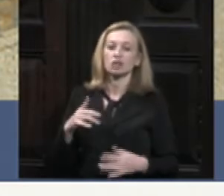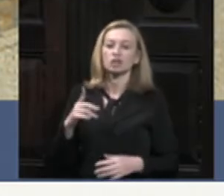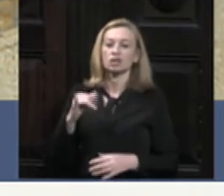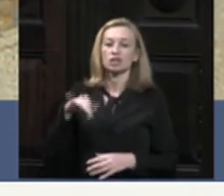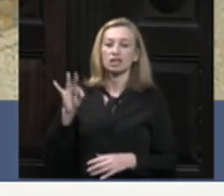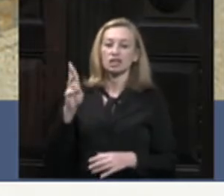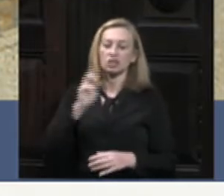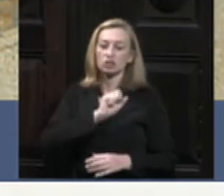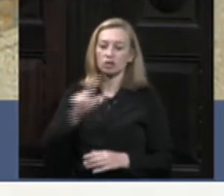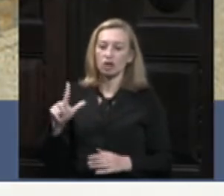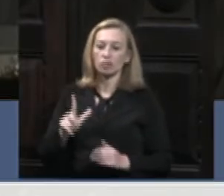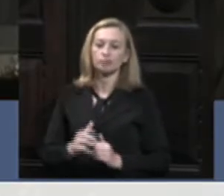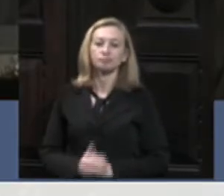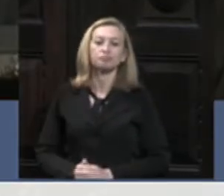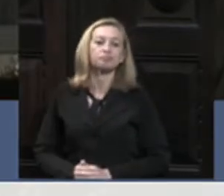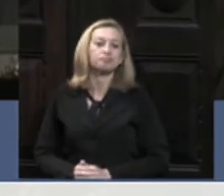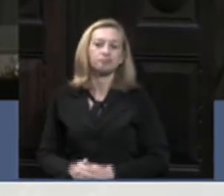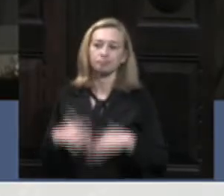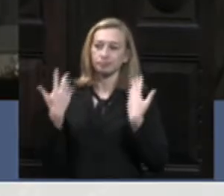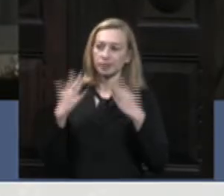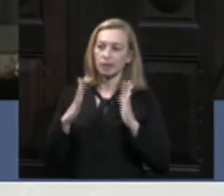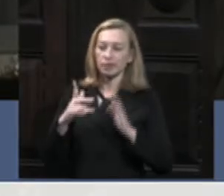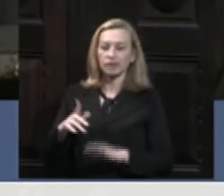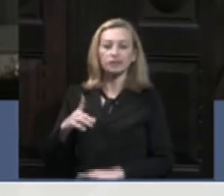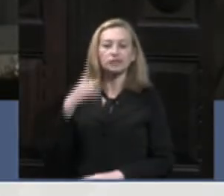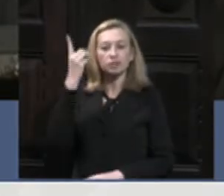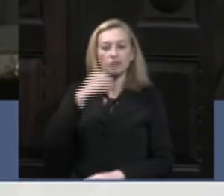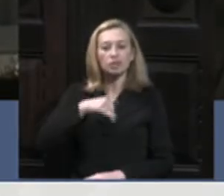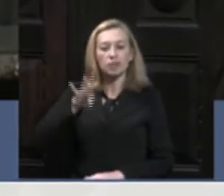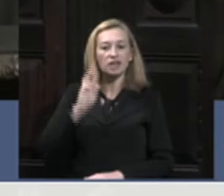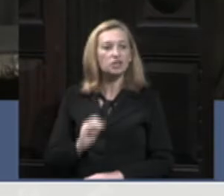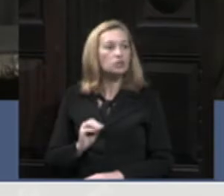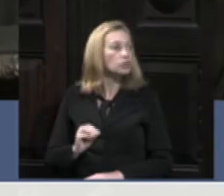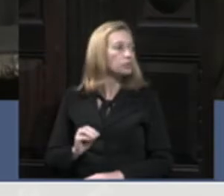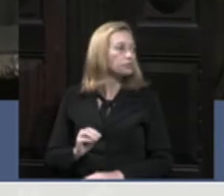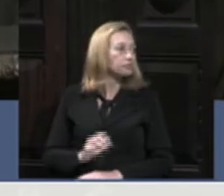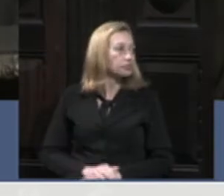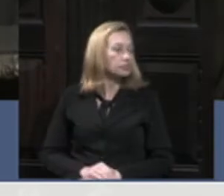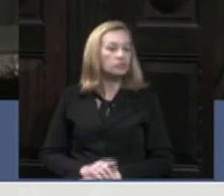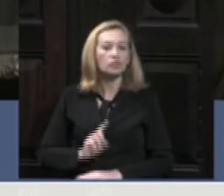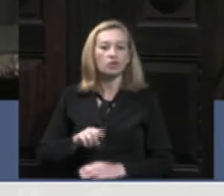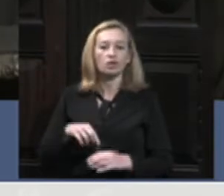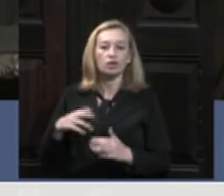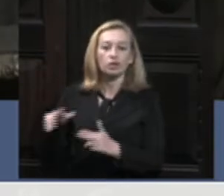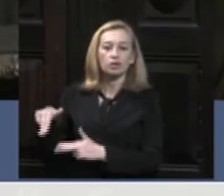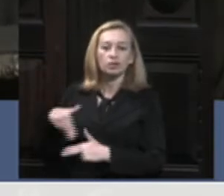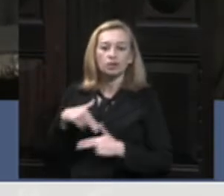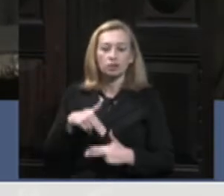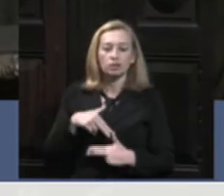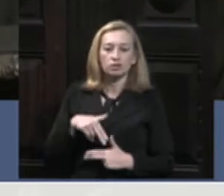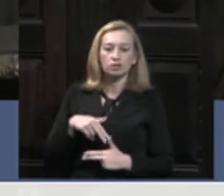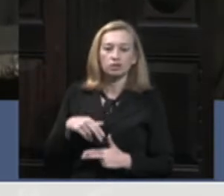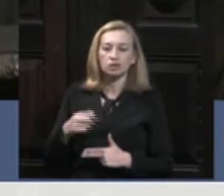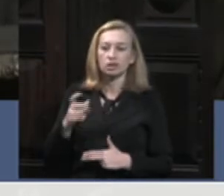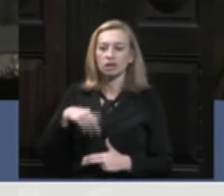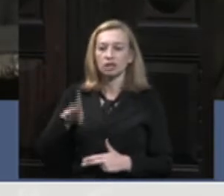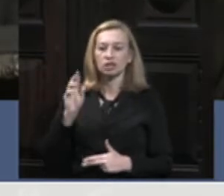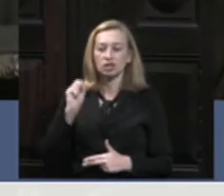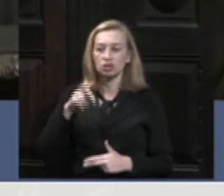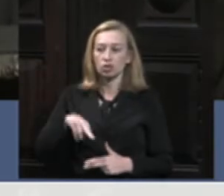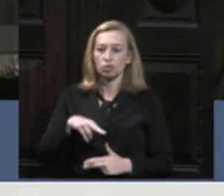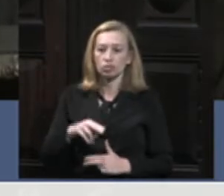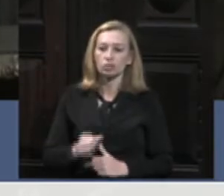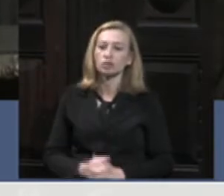de Homenagens. Parabéns. Parabéns, deputado Márcio Pacheco, pela lembrança. Próximo orador inscrito, o Anderson Nogueira.